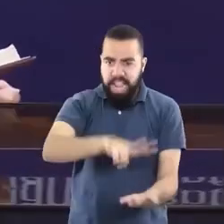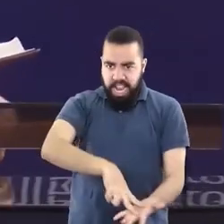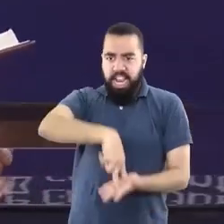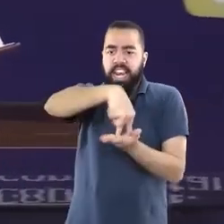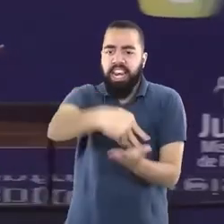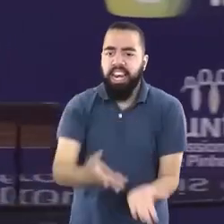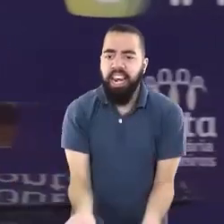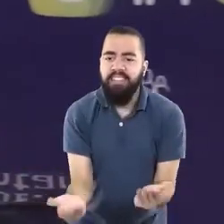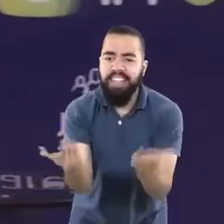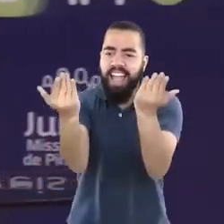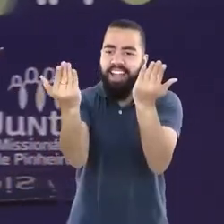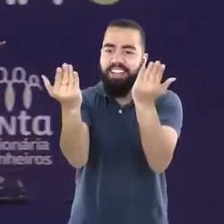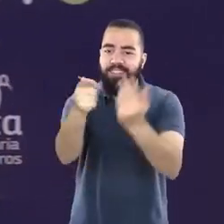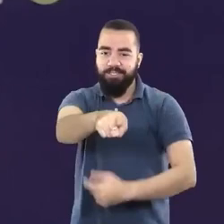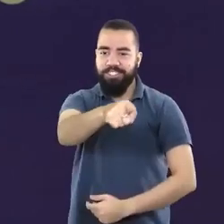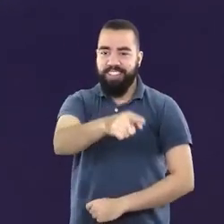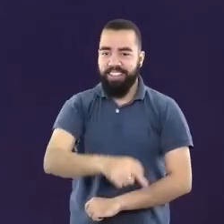pé.